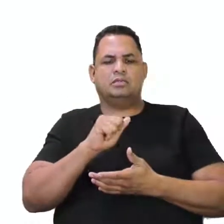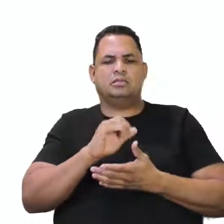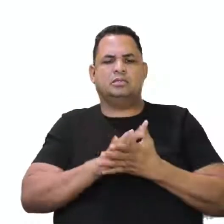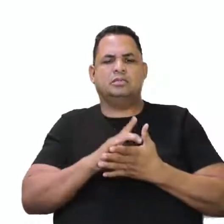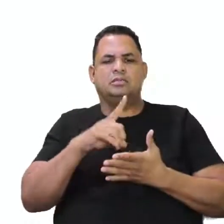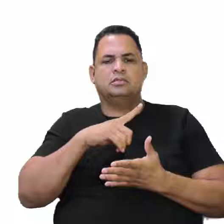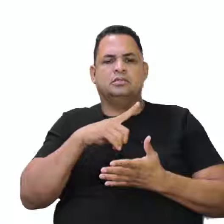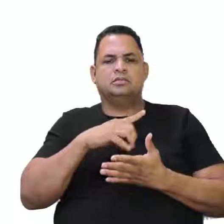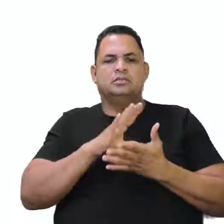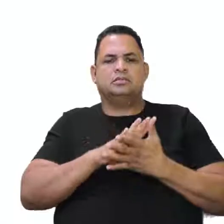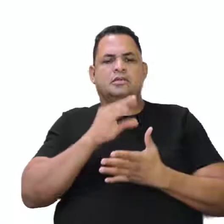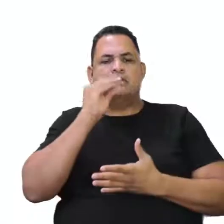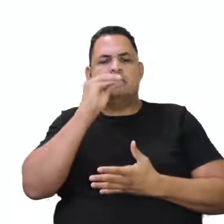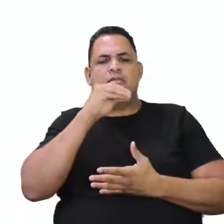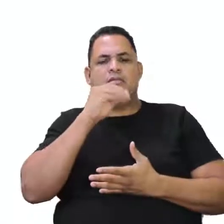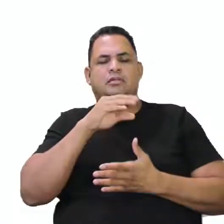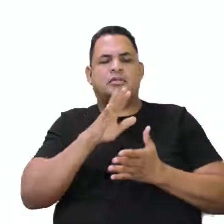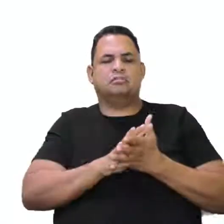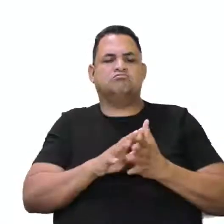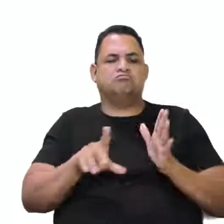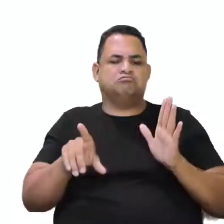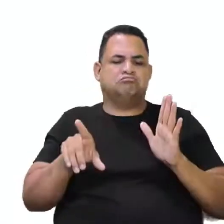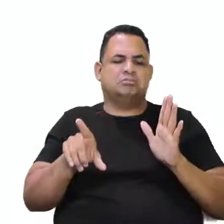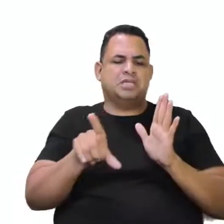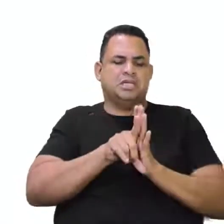uma fragilidade legal,